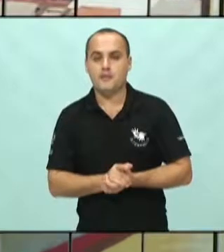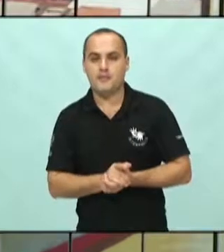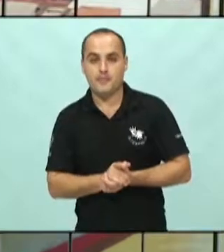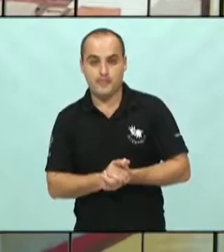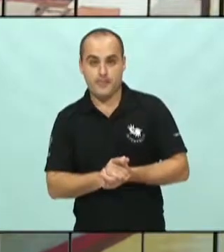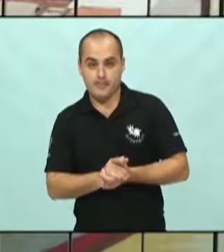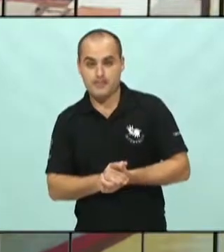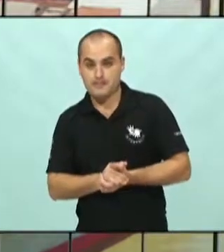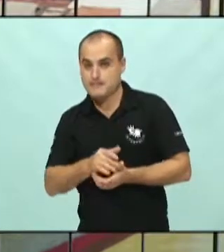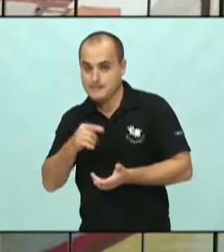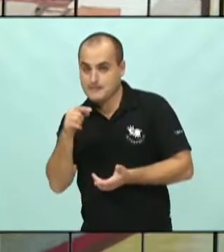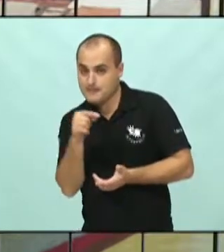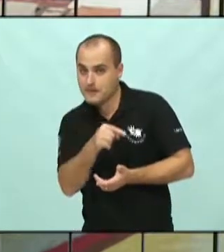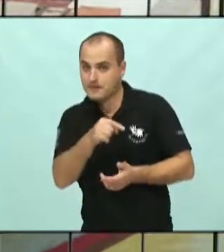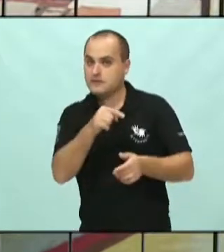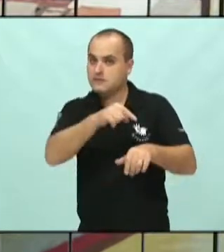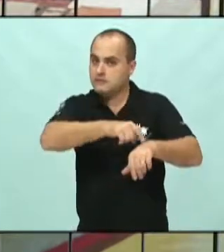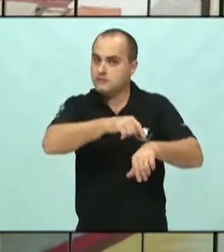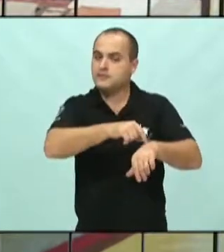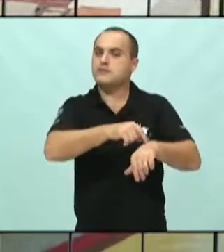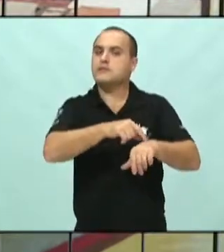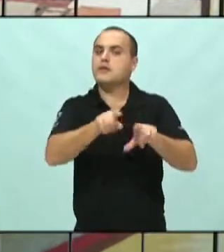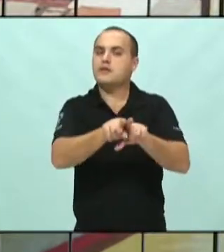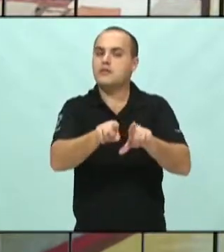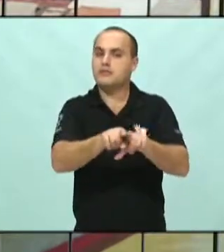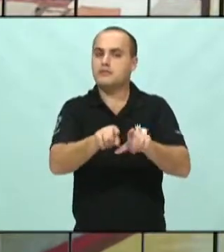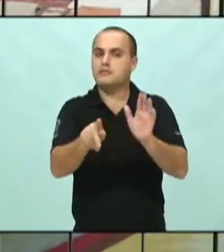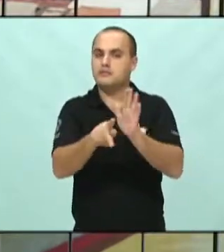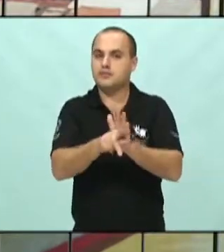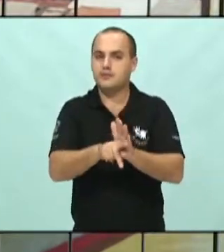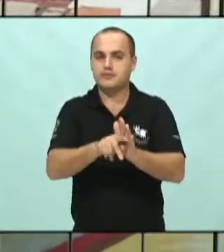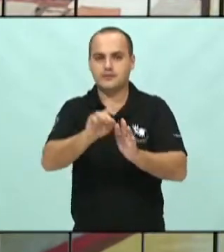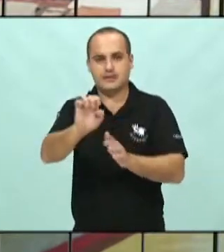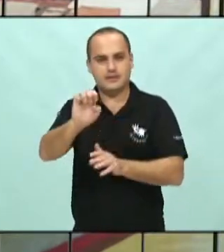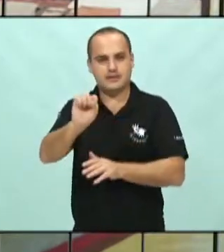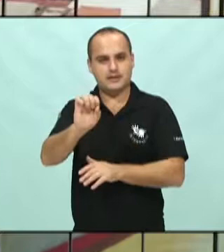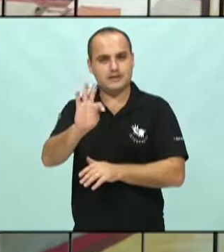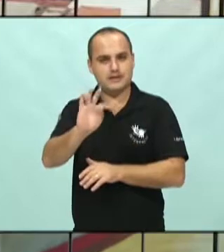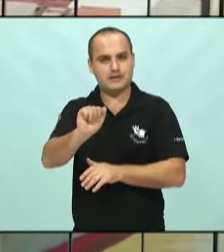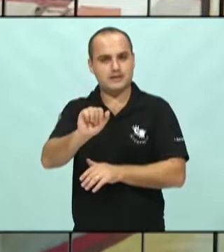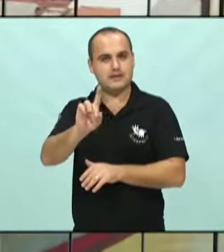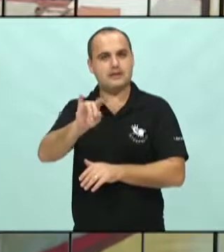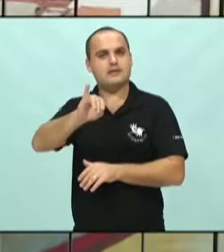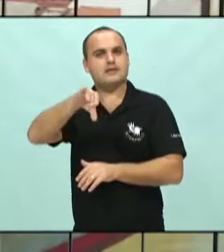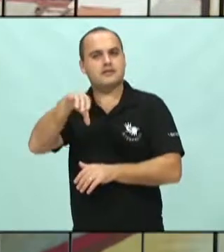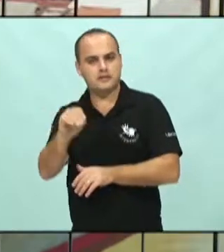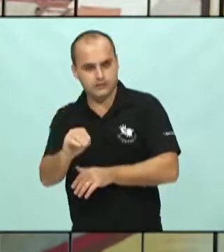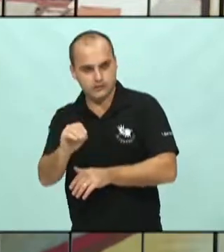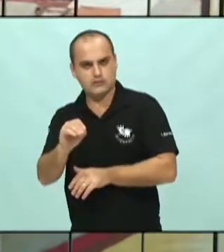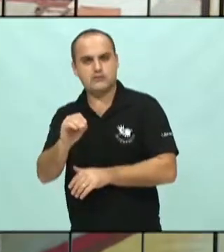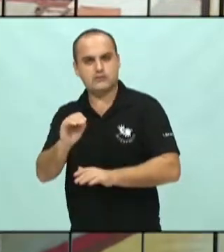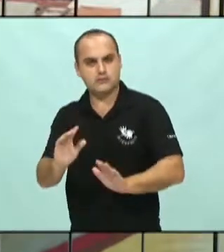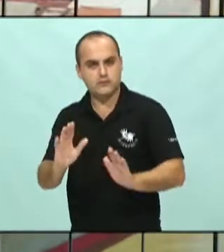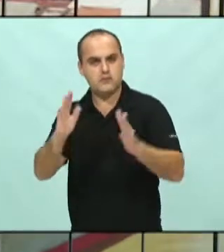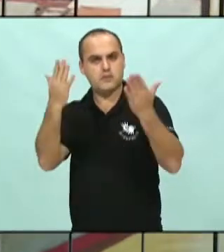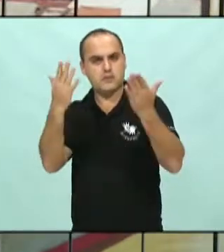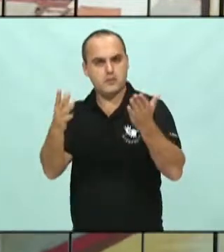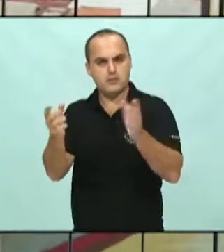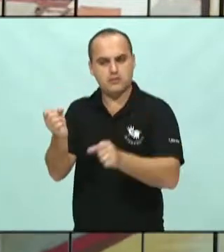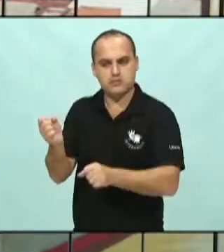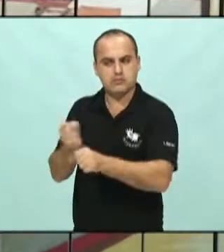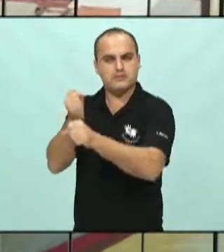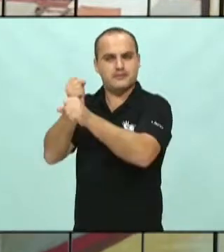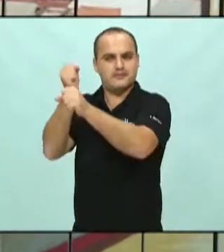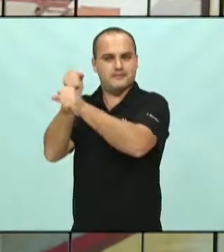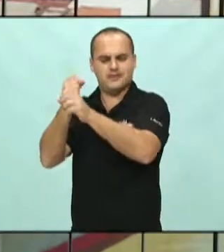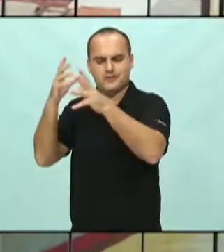partir daí também a questão do estádio, as fases que o estádio teve, inauguração, ampliação. Então,